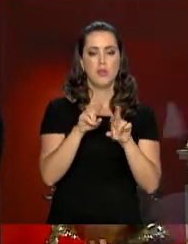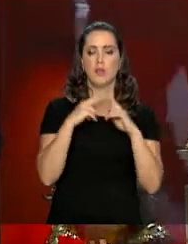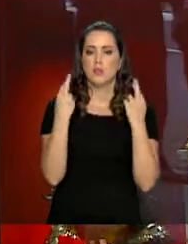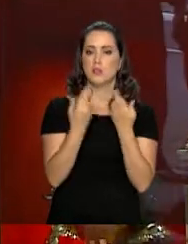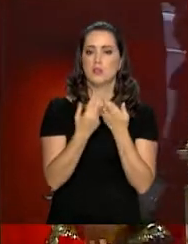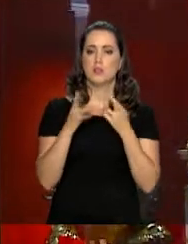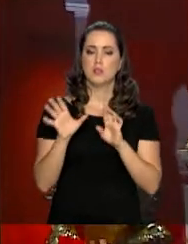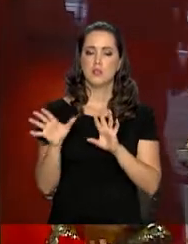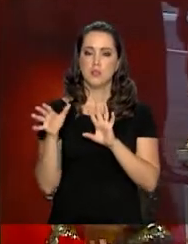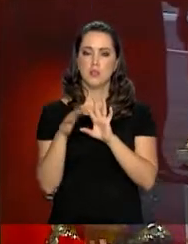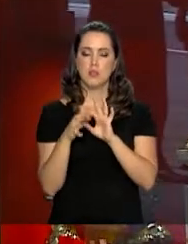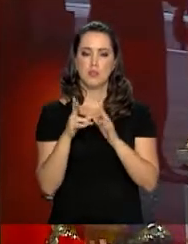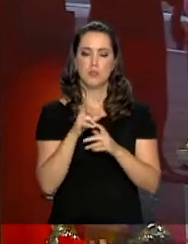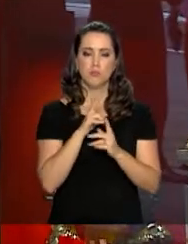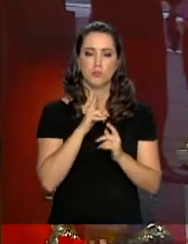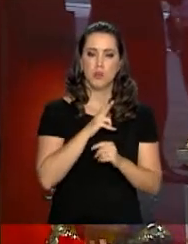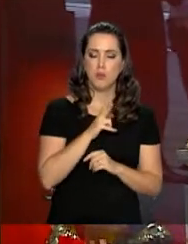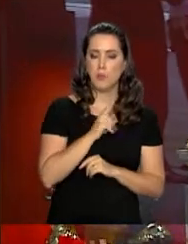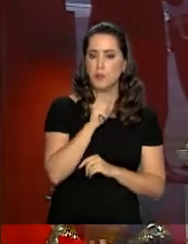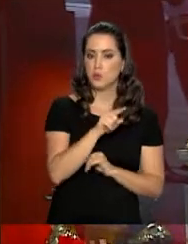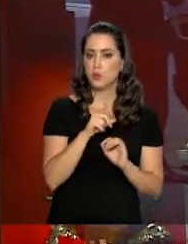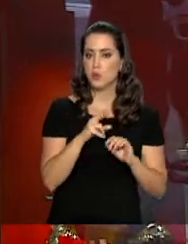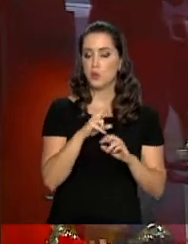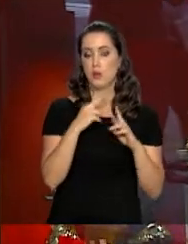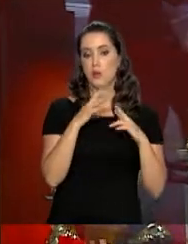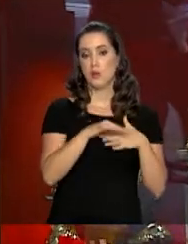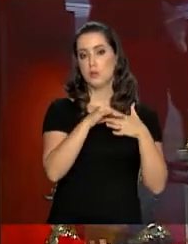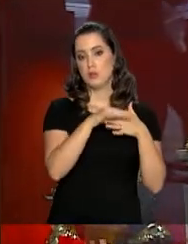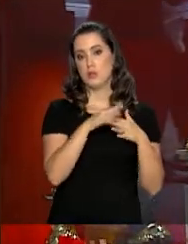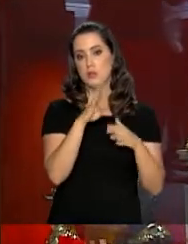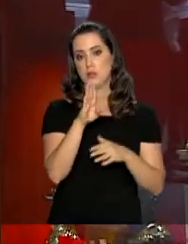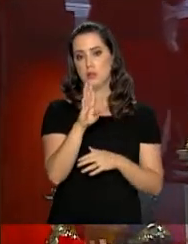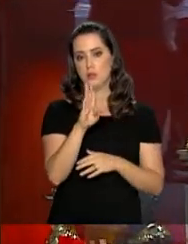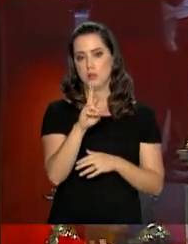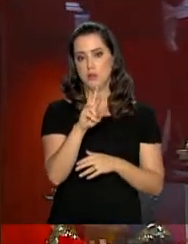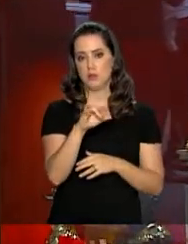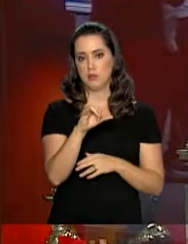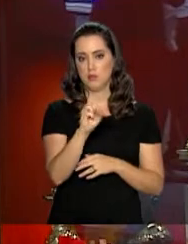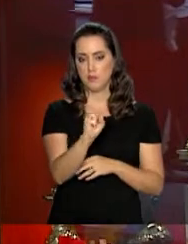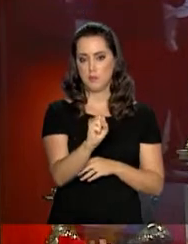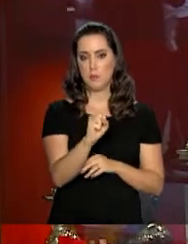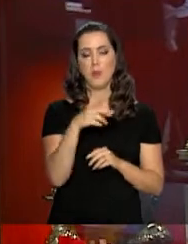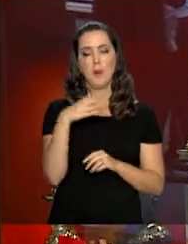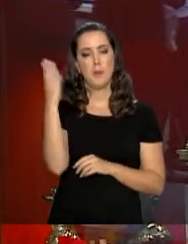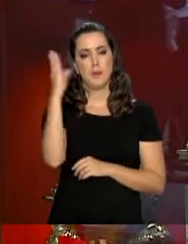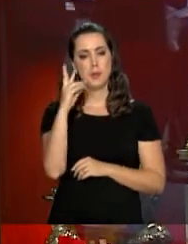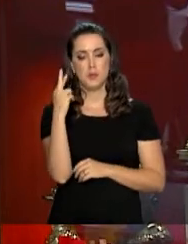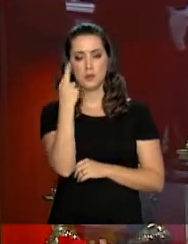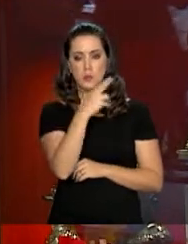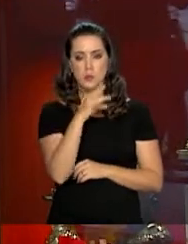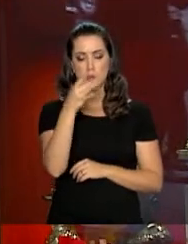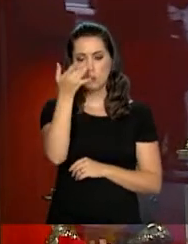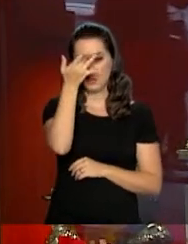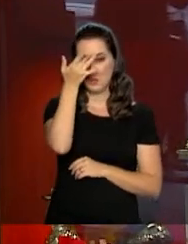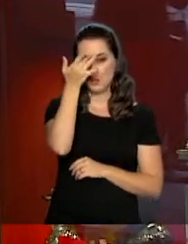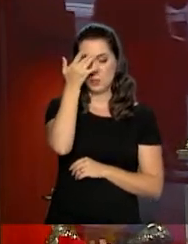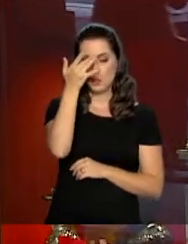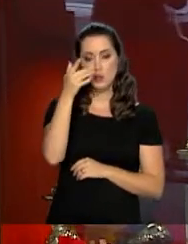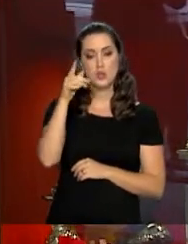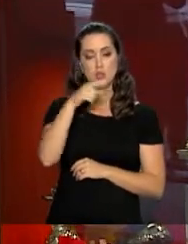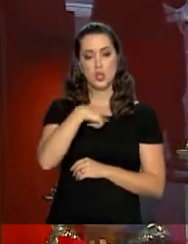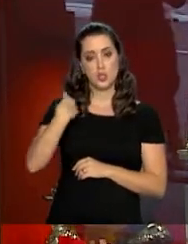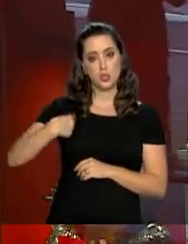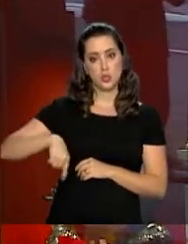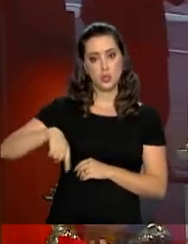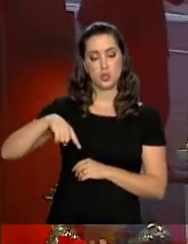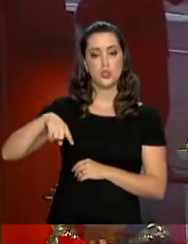reunião informal com os líderes do BRICS, que reúne Brasil, Rússia, Índia, China e África do Sul.